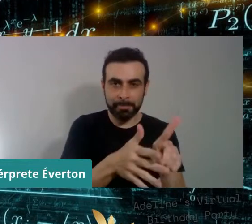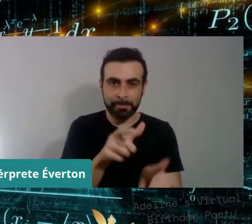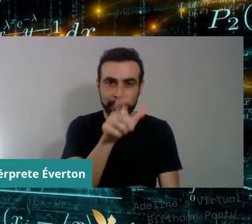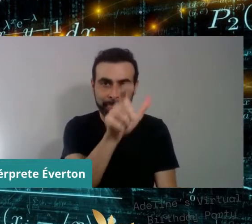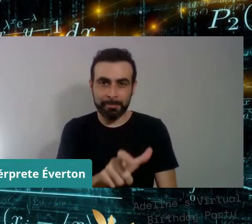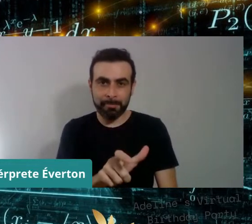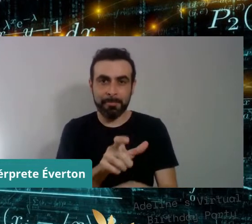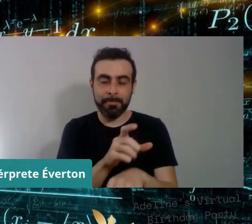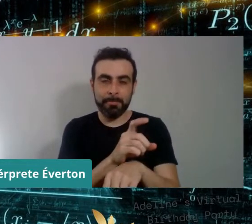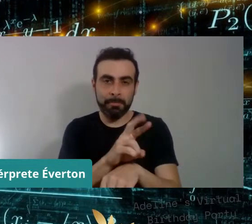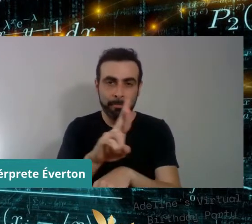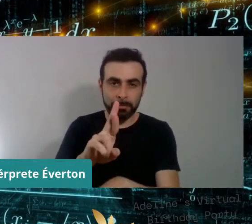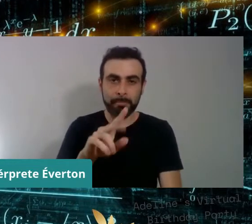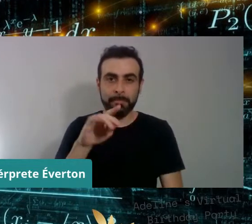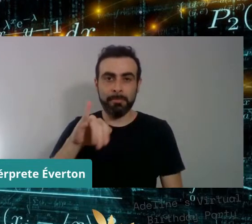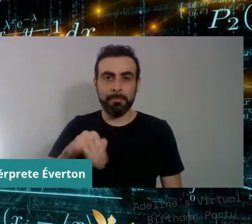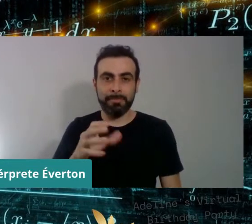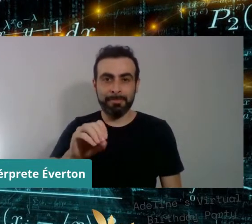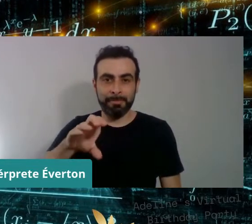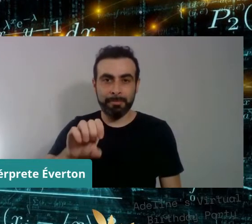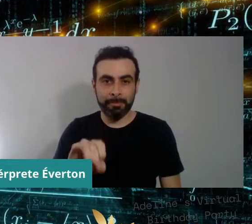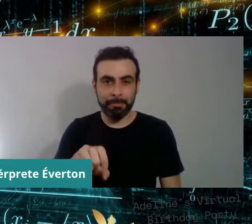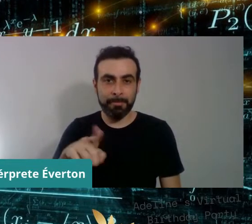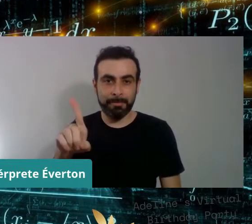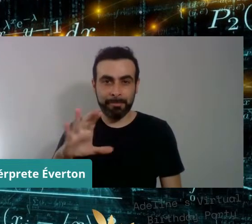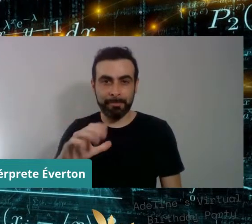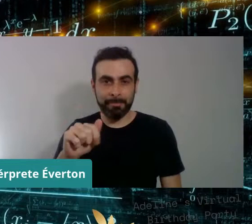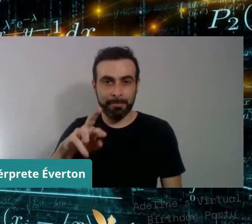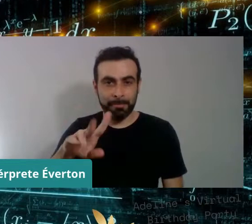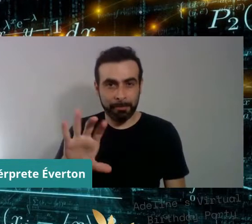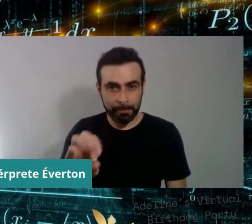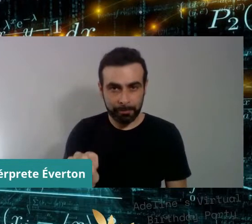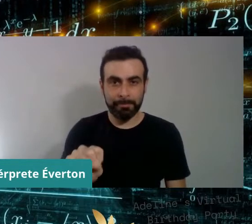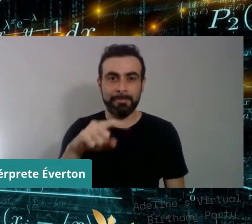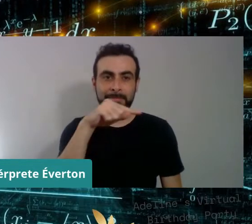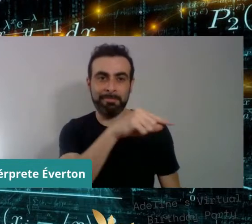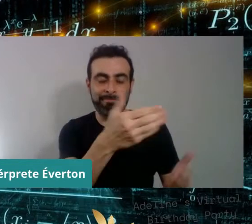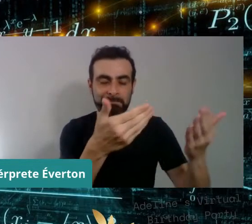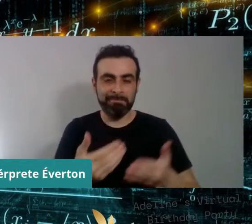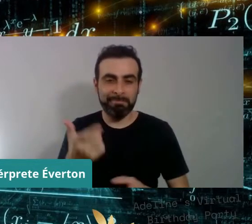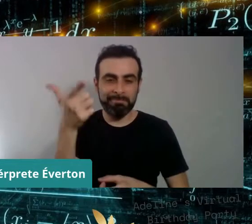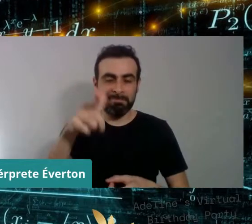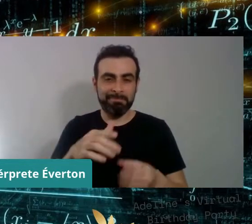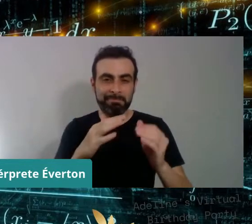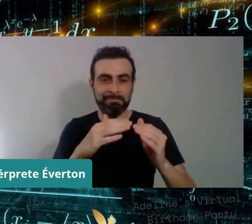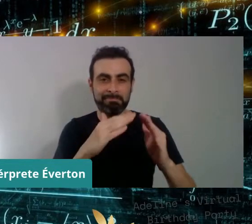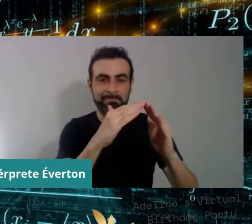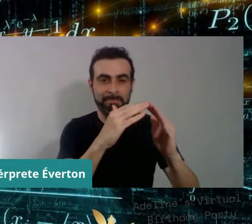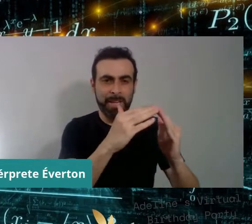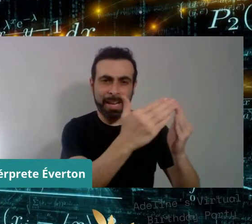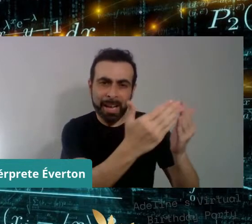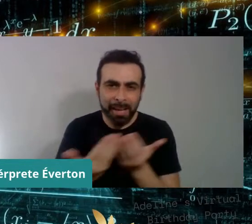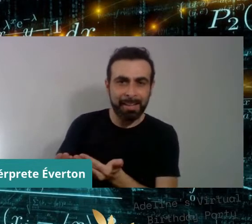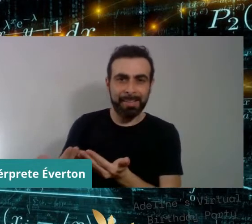Carlos, grande amigo, né, que está tornando a casa.